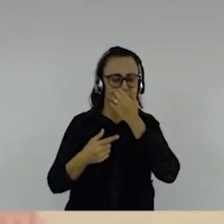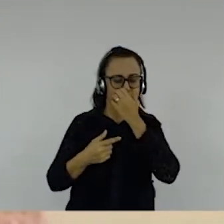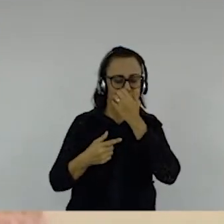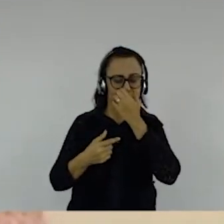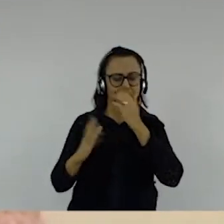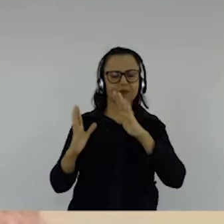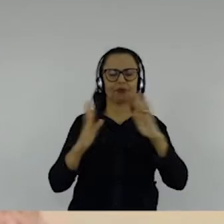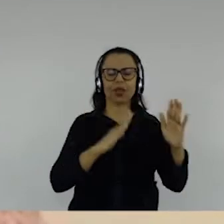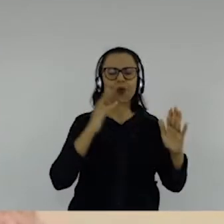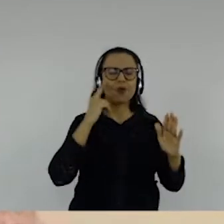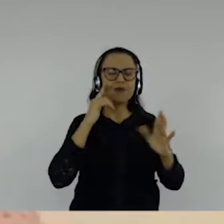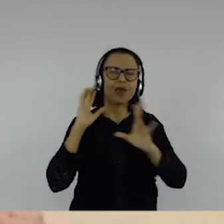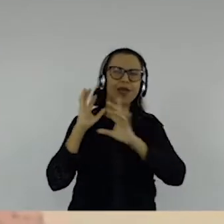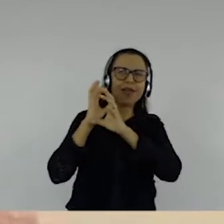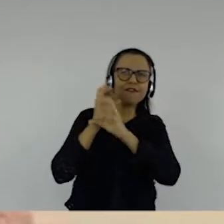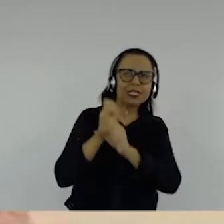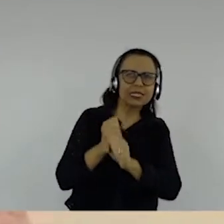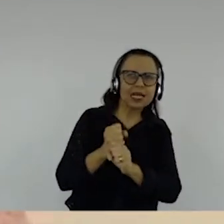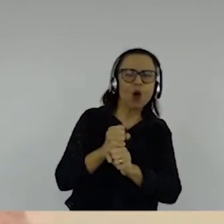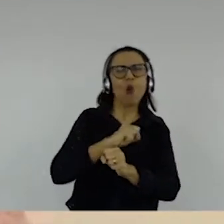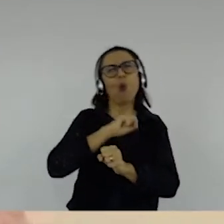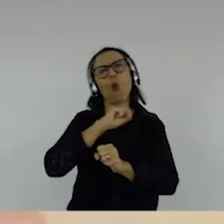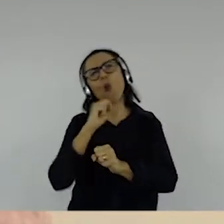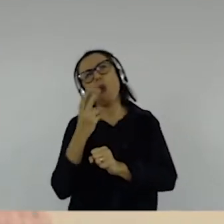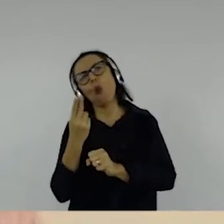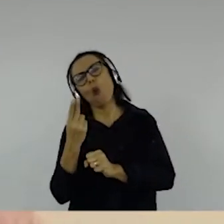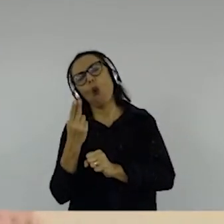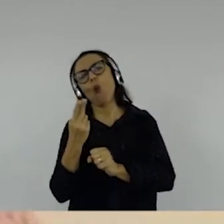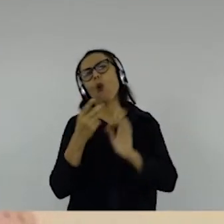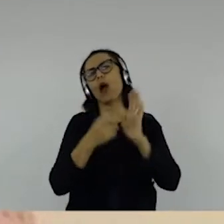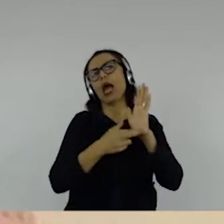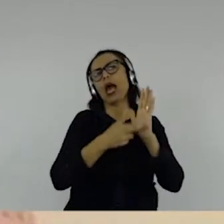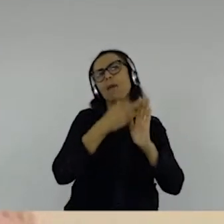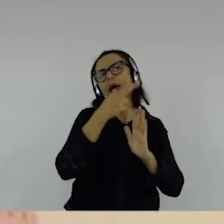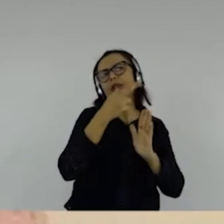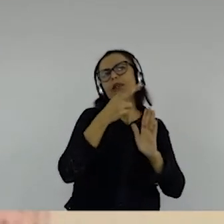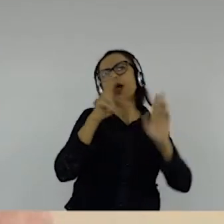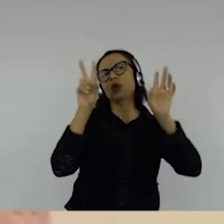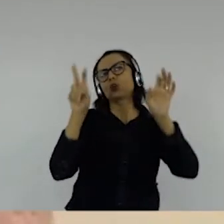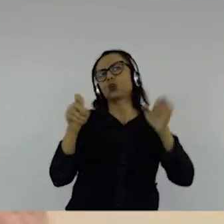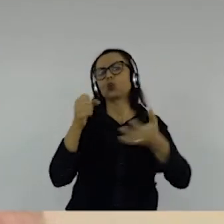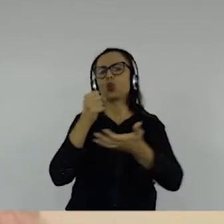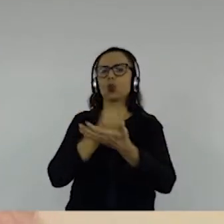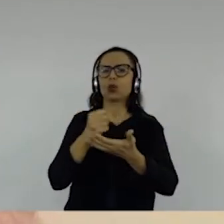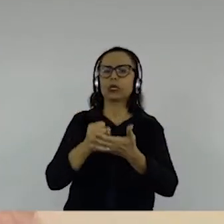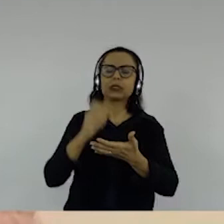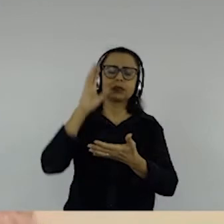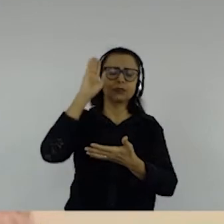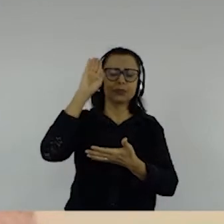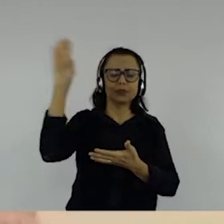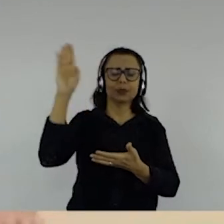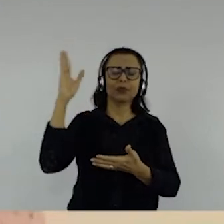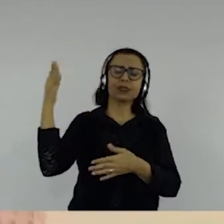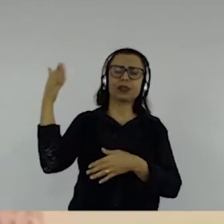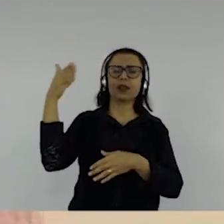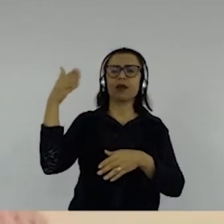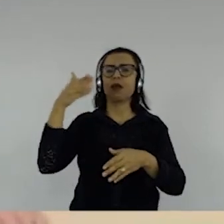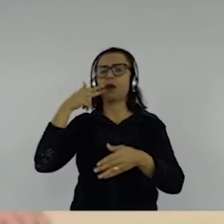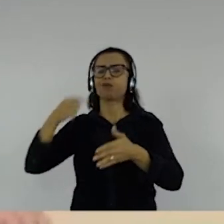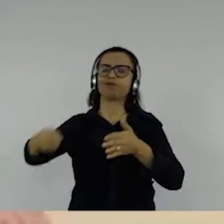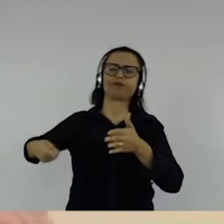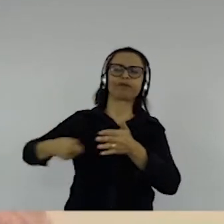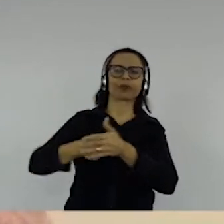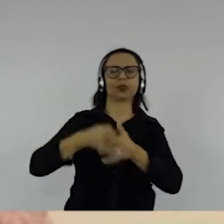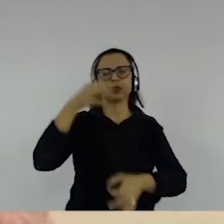uma revisão ou de uma resolução do contrato, especialmente quando isso é feito judicialmente, com todos os ônus